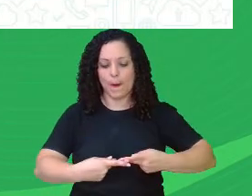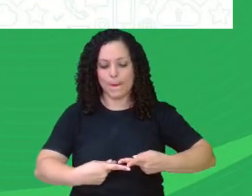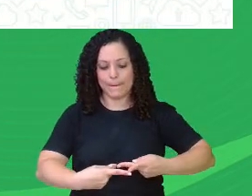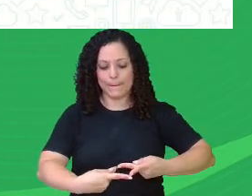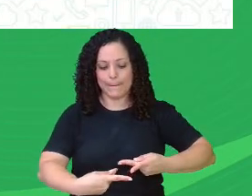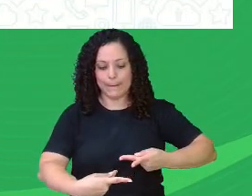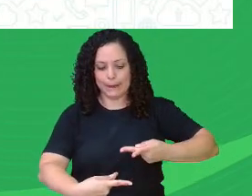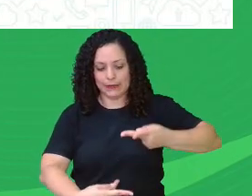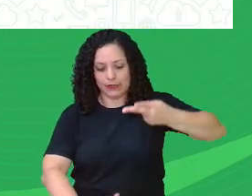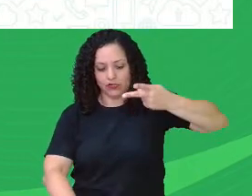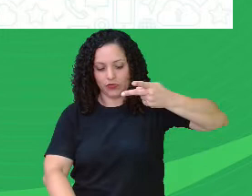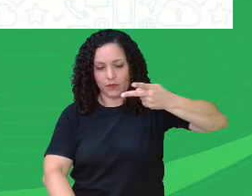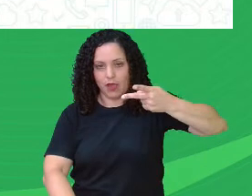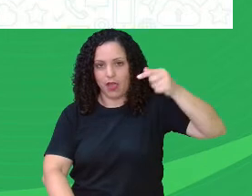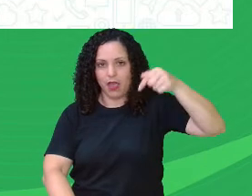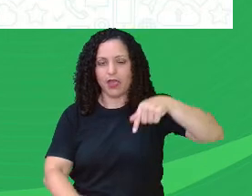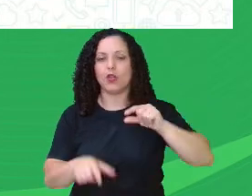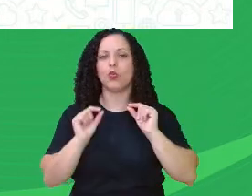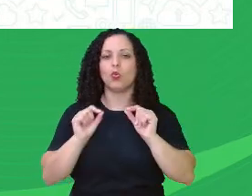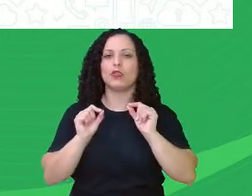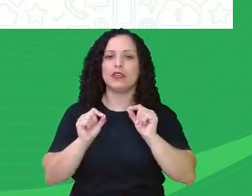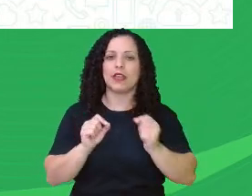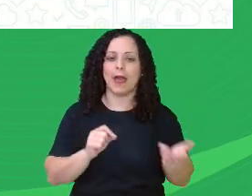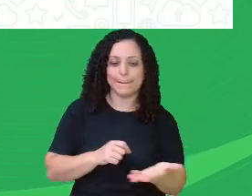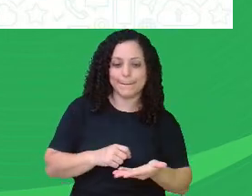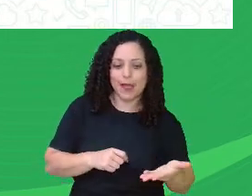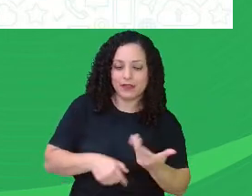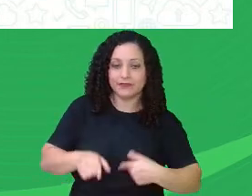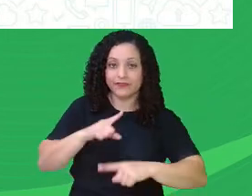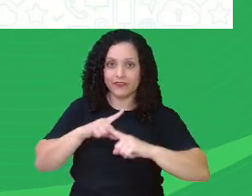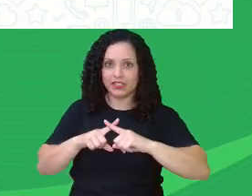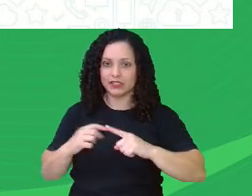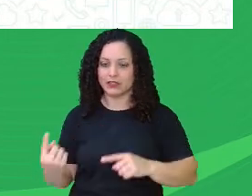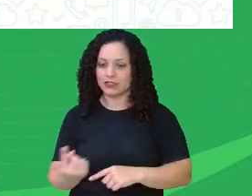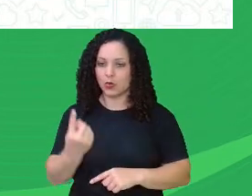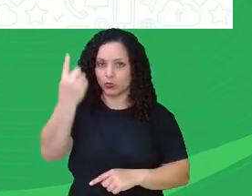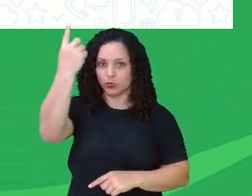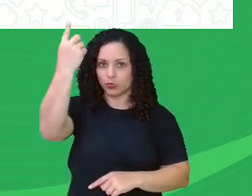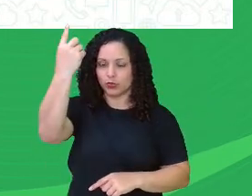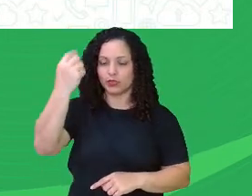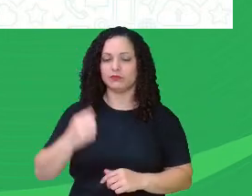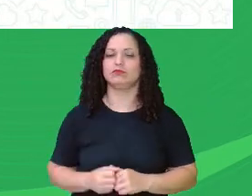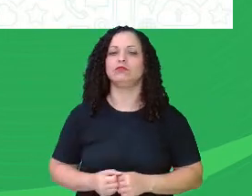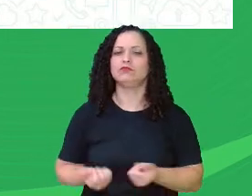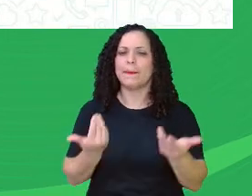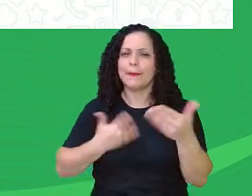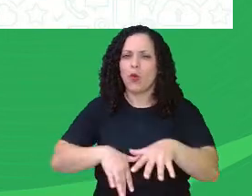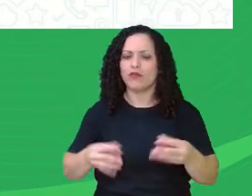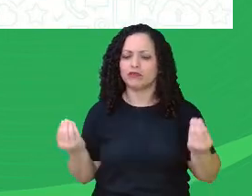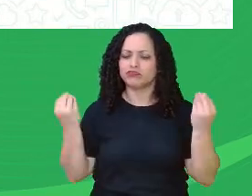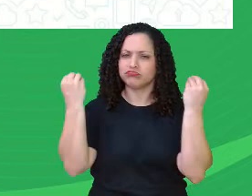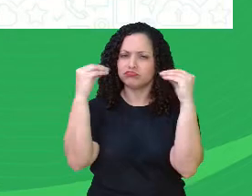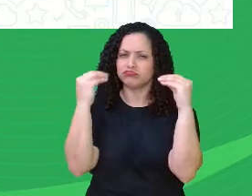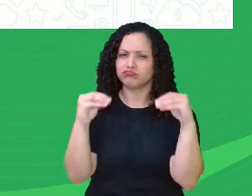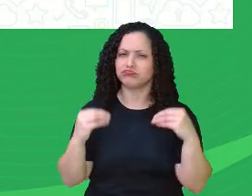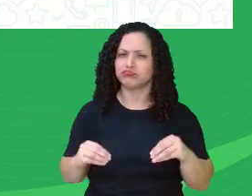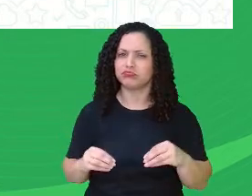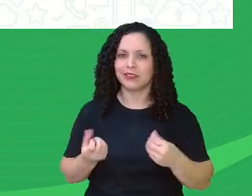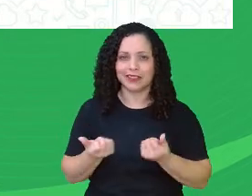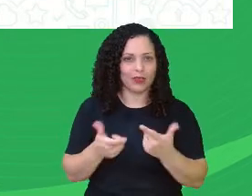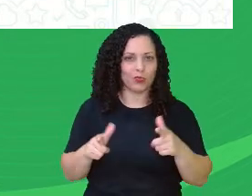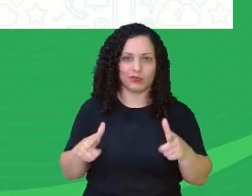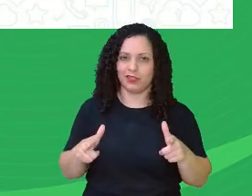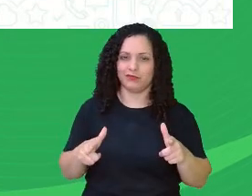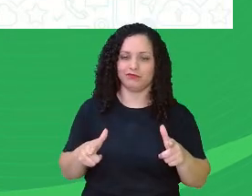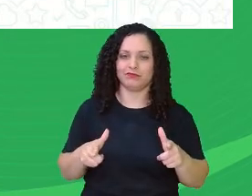é usada a expressão área da base vezes a altura. Nem sempre num problema, numa prova, numa avaliação, ele vai colocar para você a área da base vezes a altura